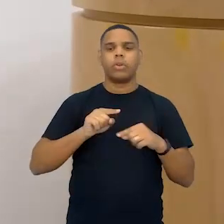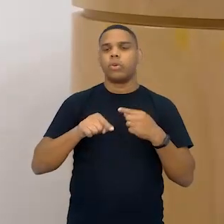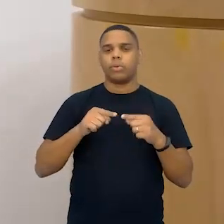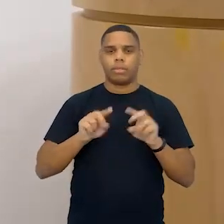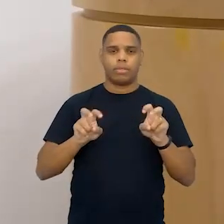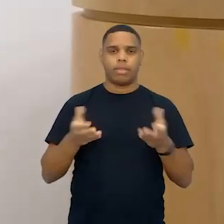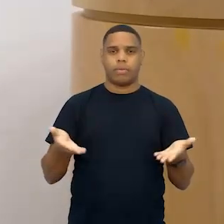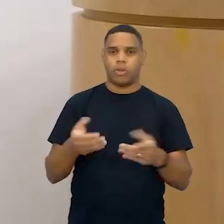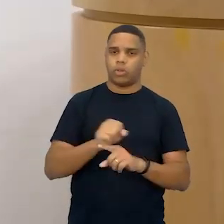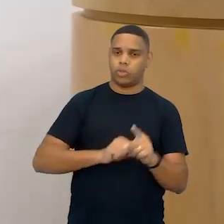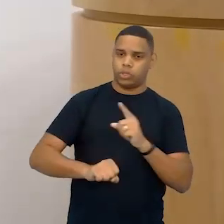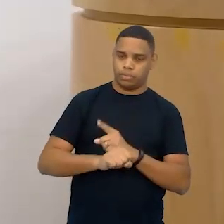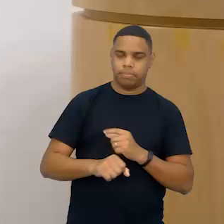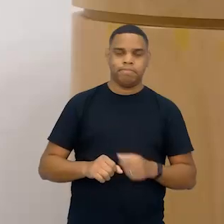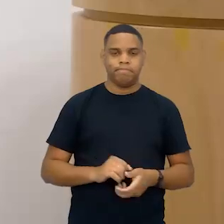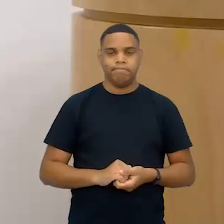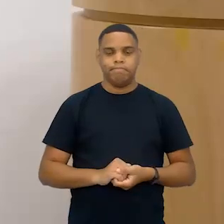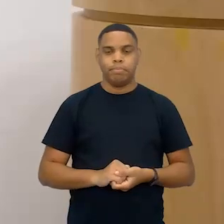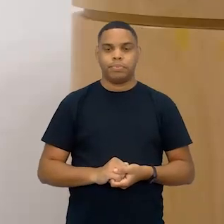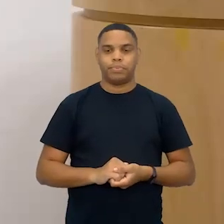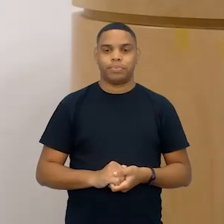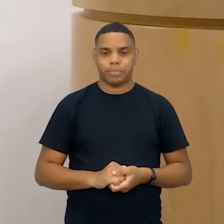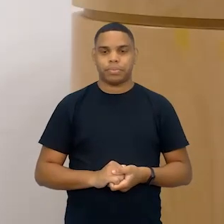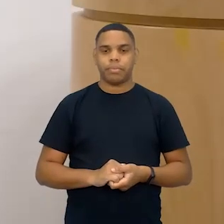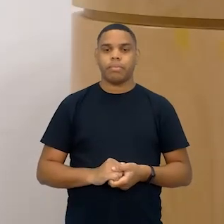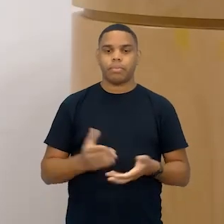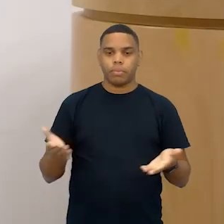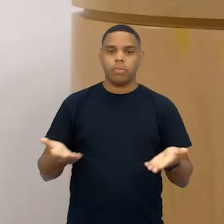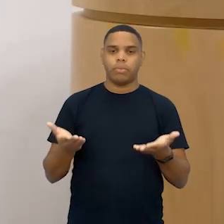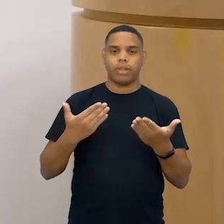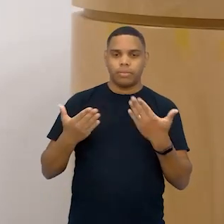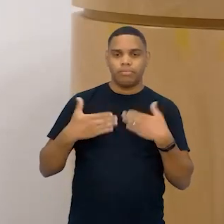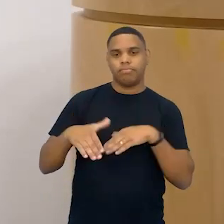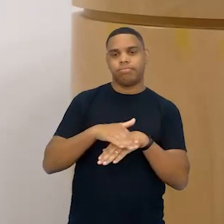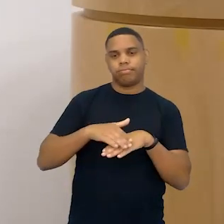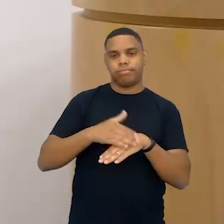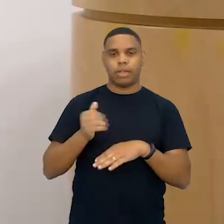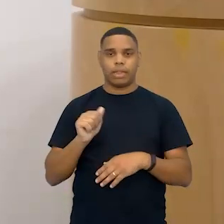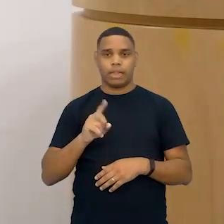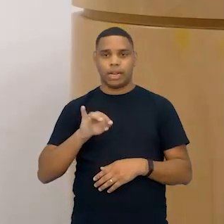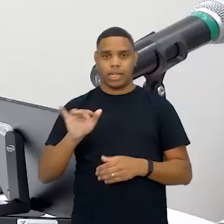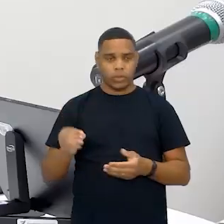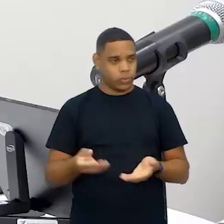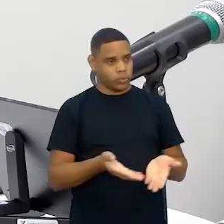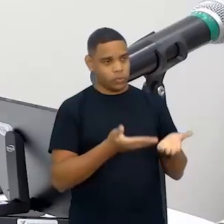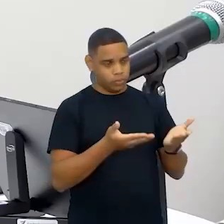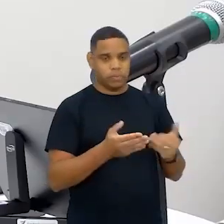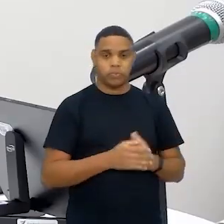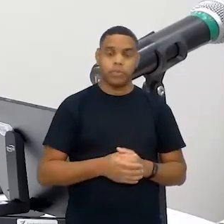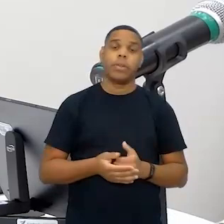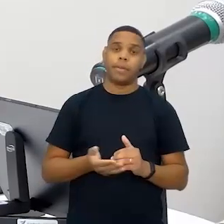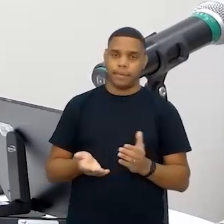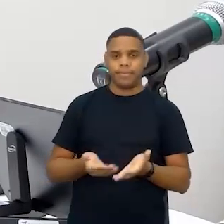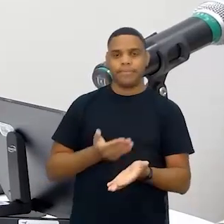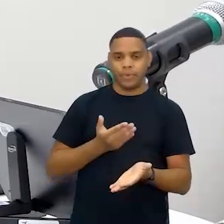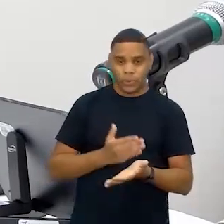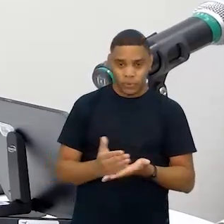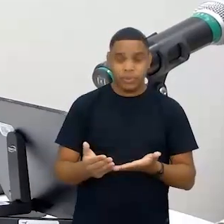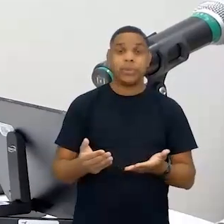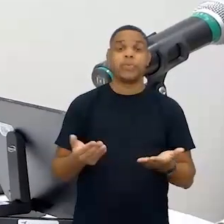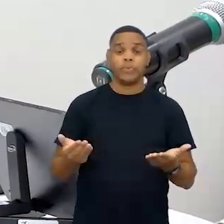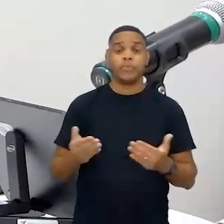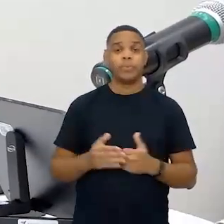temas contemporâneos transversais. E aí eu vou deixar você começar a conversa aí, Adriano. Tá, antes de começar a conversa,